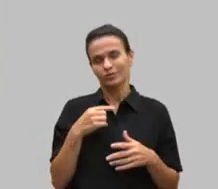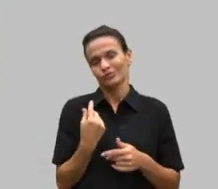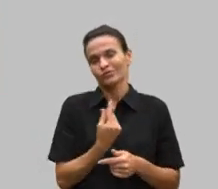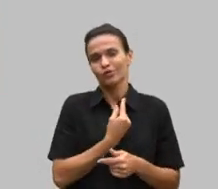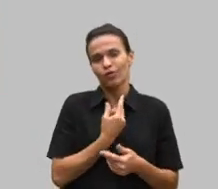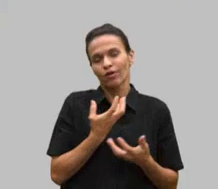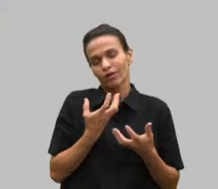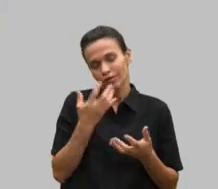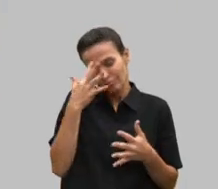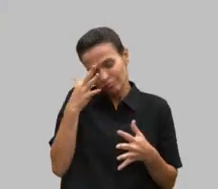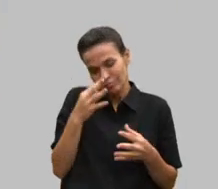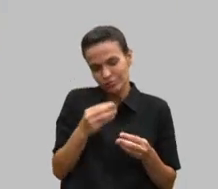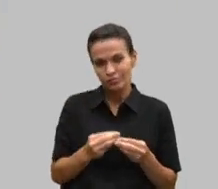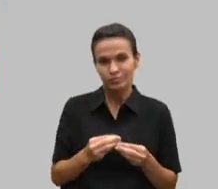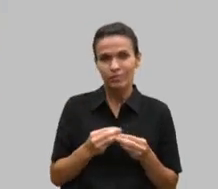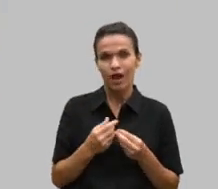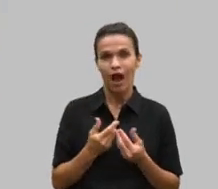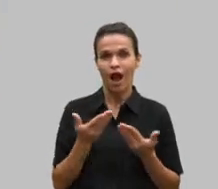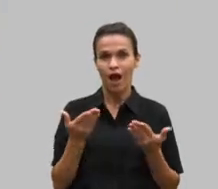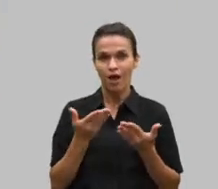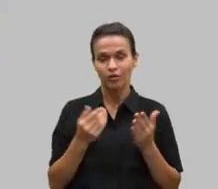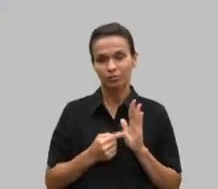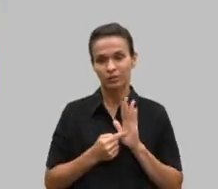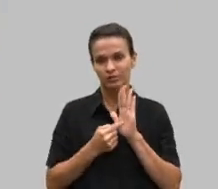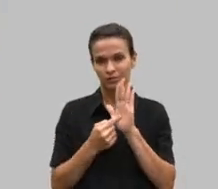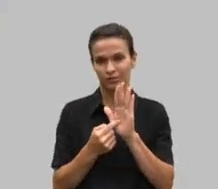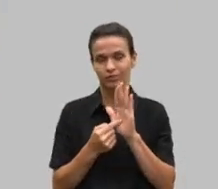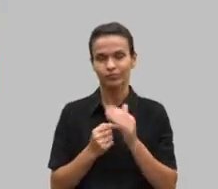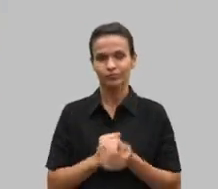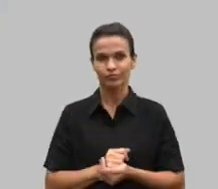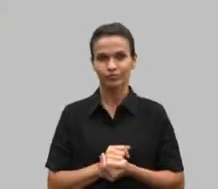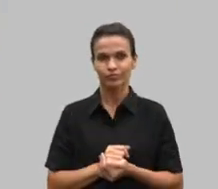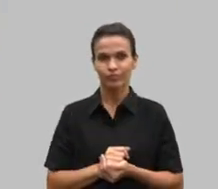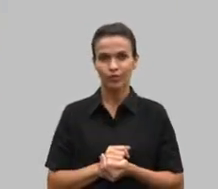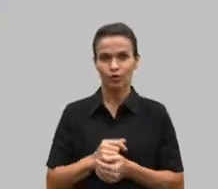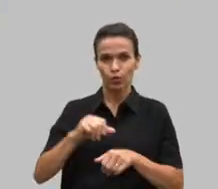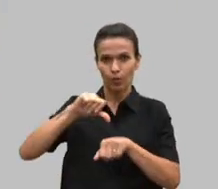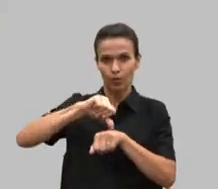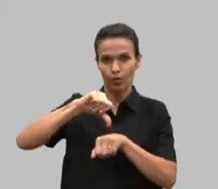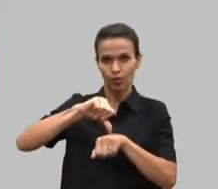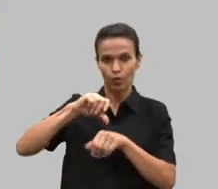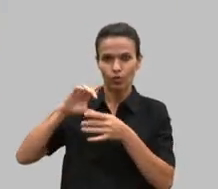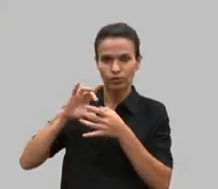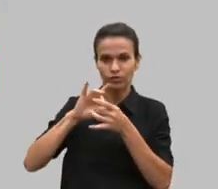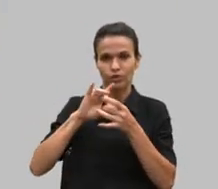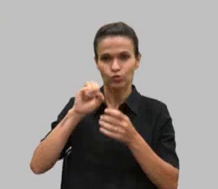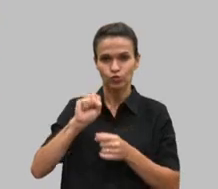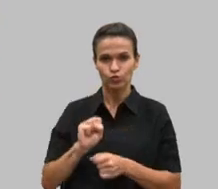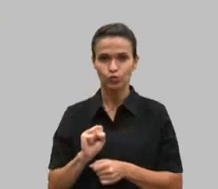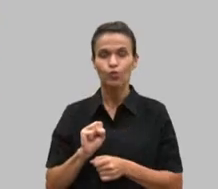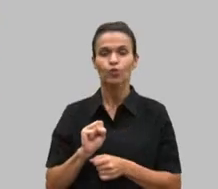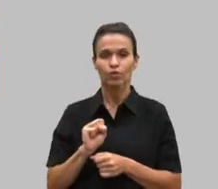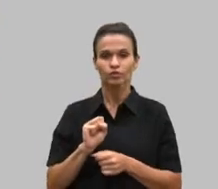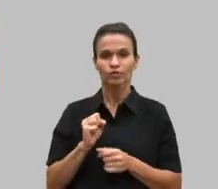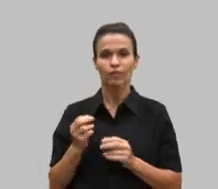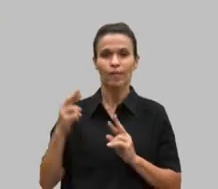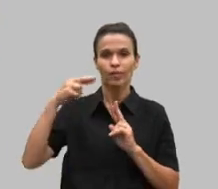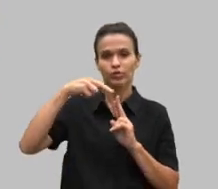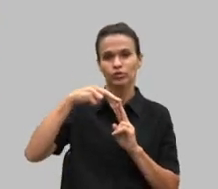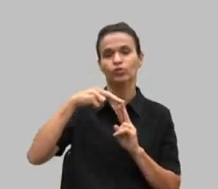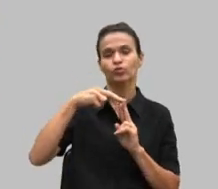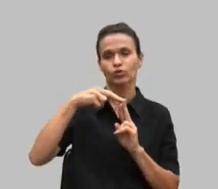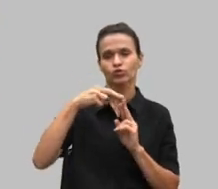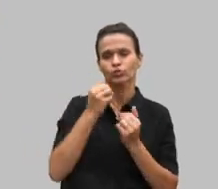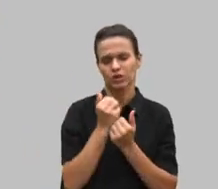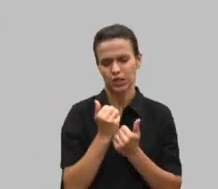agora agora vamos lá para apresentação eu sou do Paulo Conexão Sul e nós viemos aqui apresentar o subtema 2 e